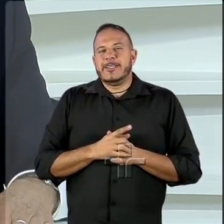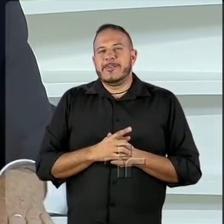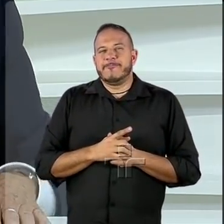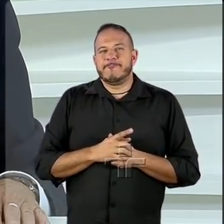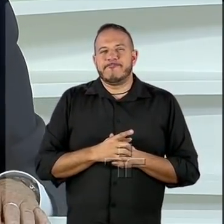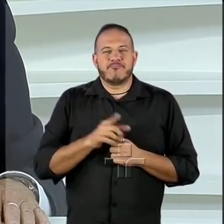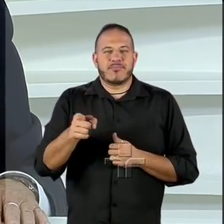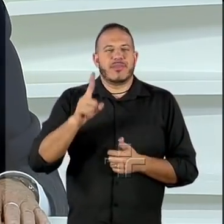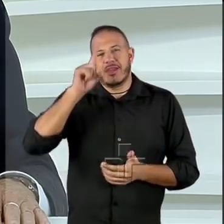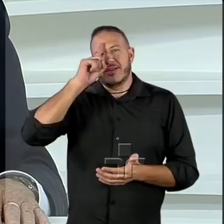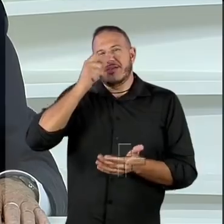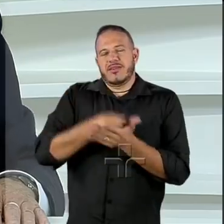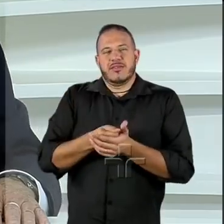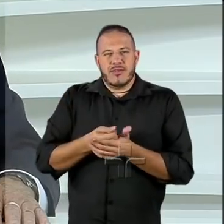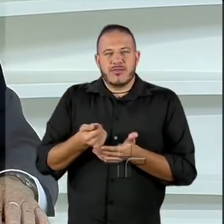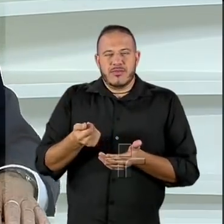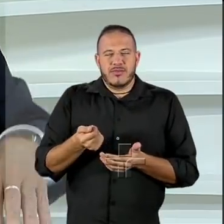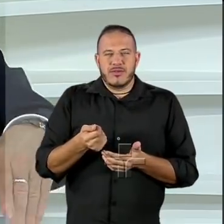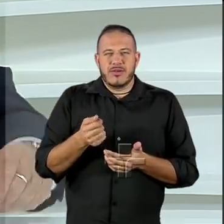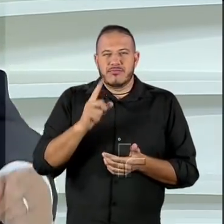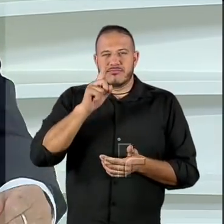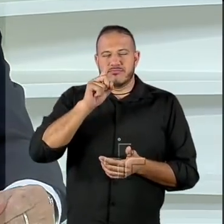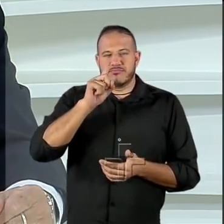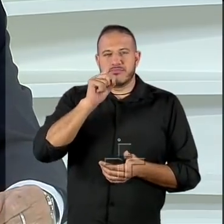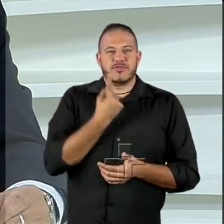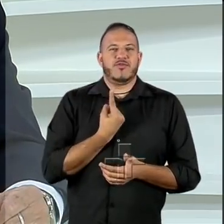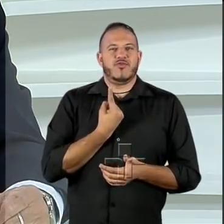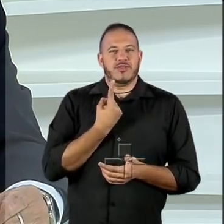da decisão monocrática.